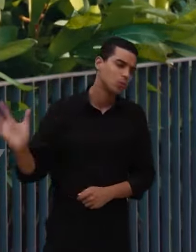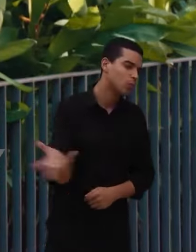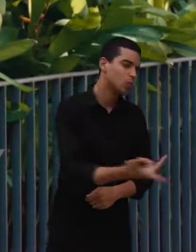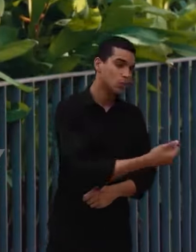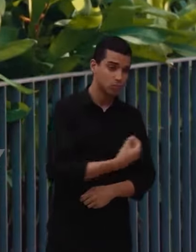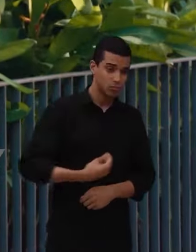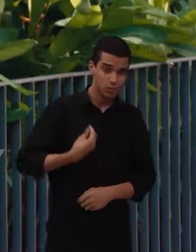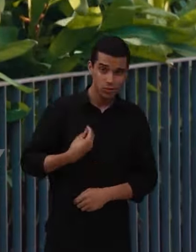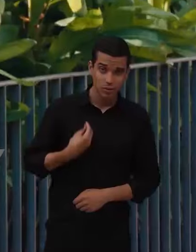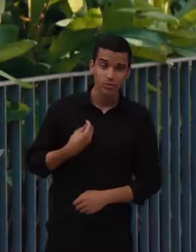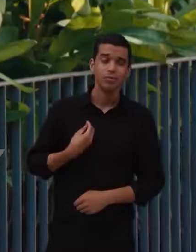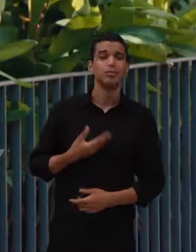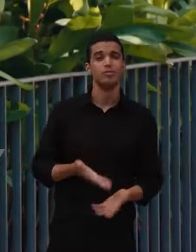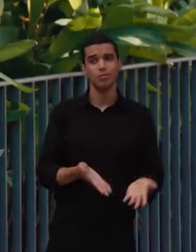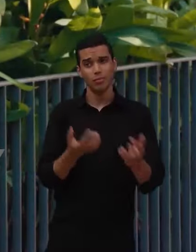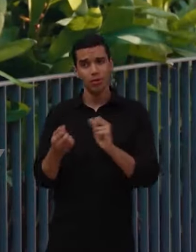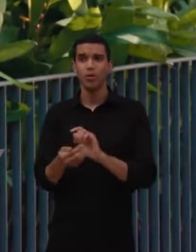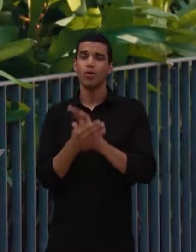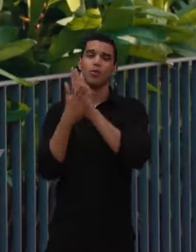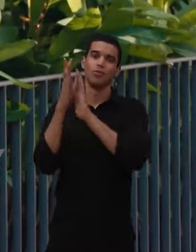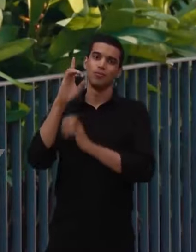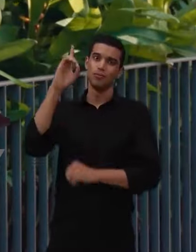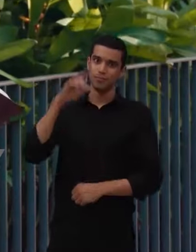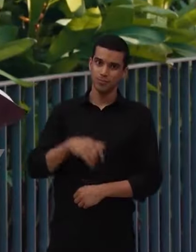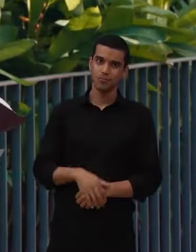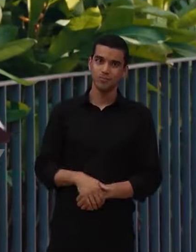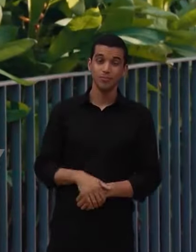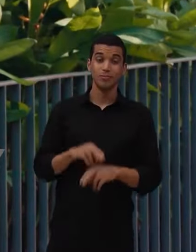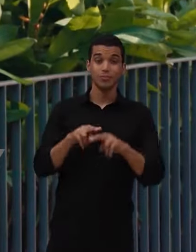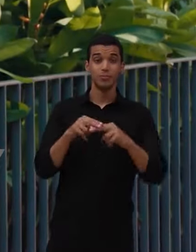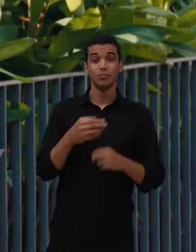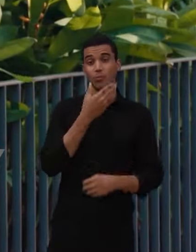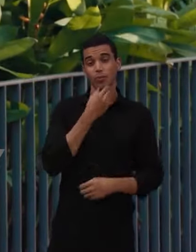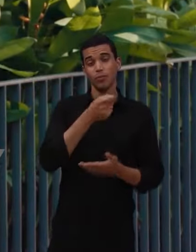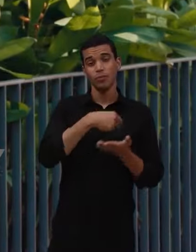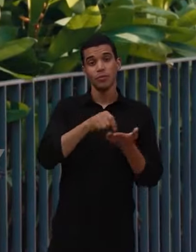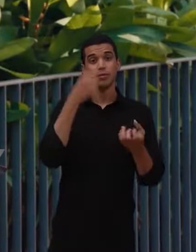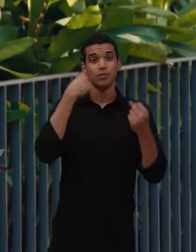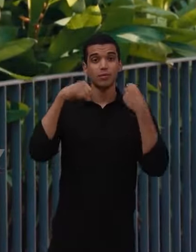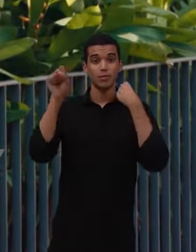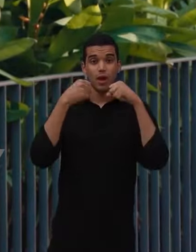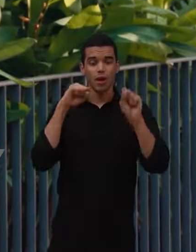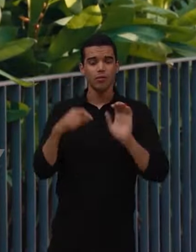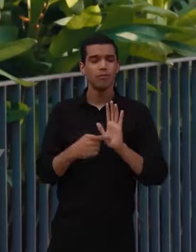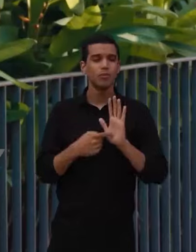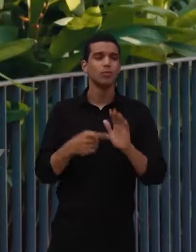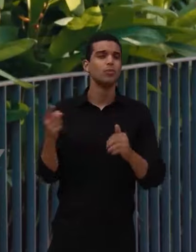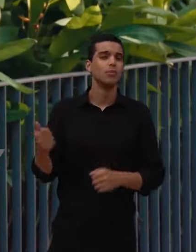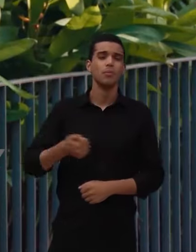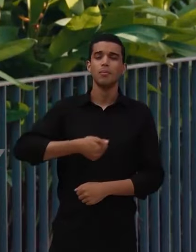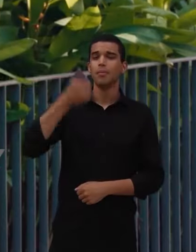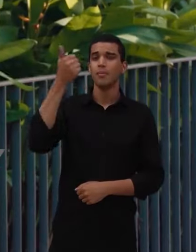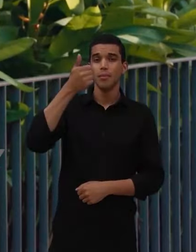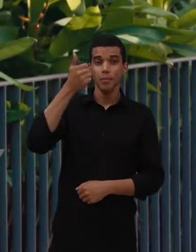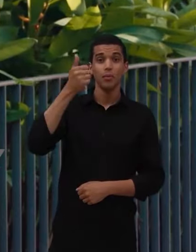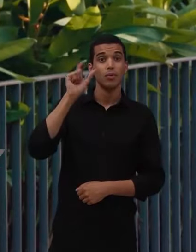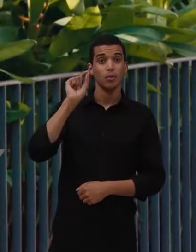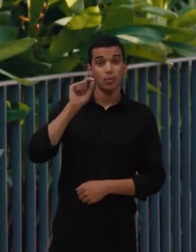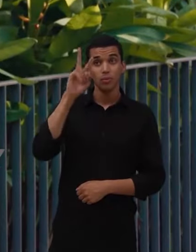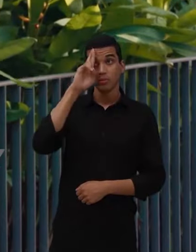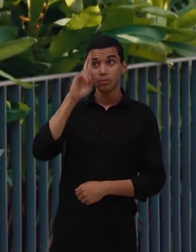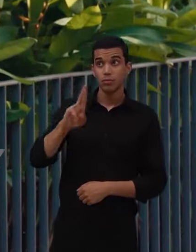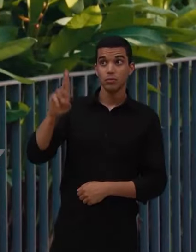criatura louva a Deus. É por isso que o salmista vai estampar, em primeiro lugar, de que